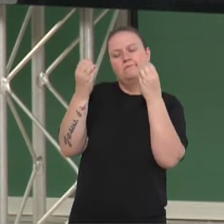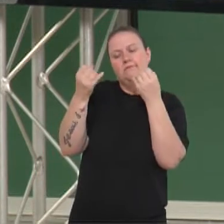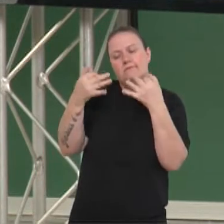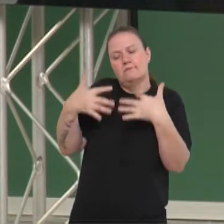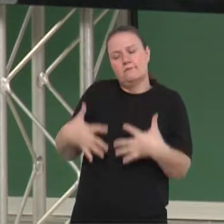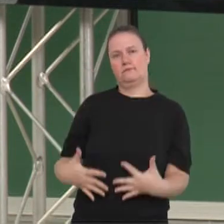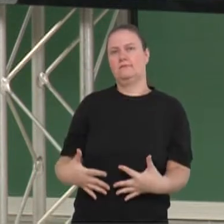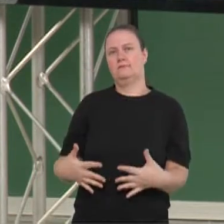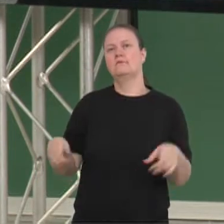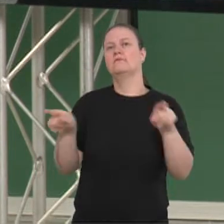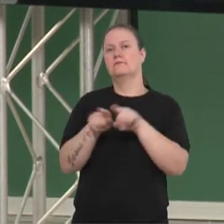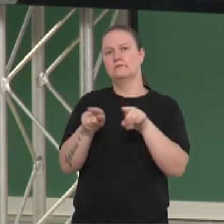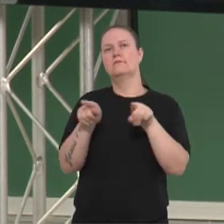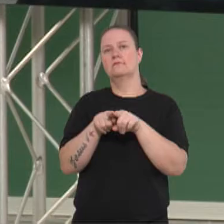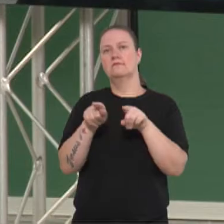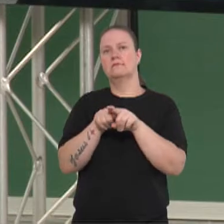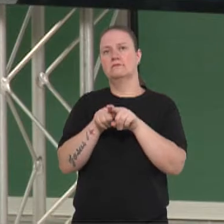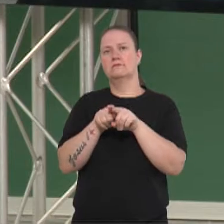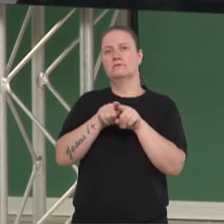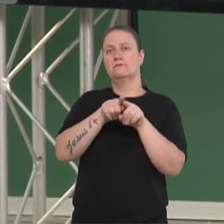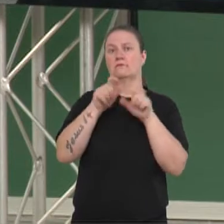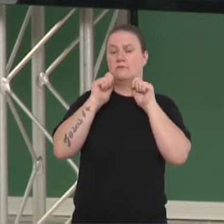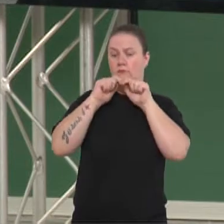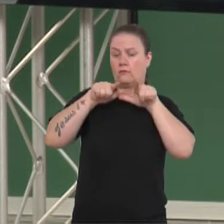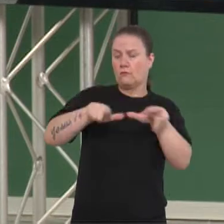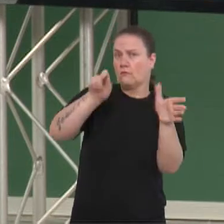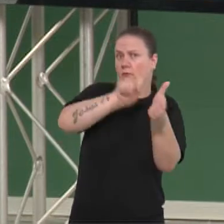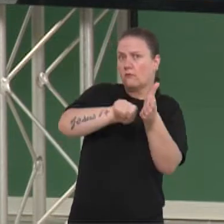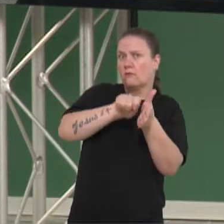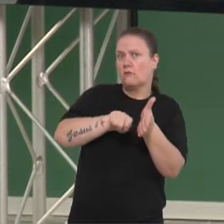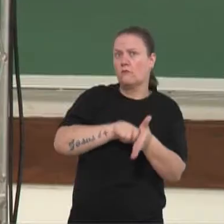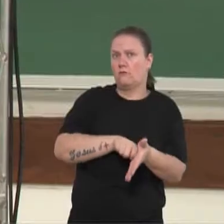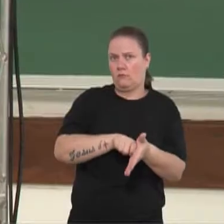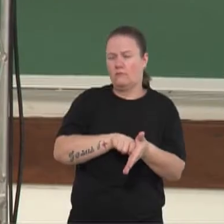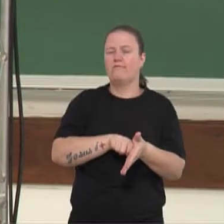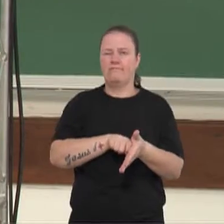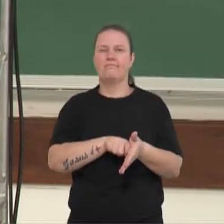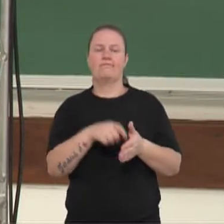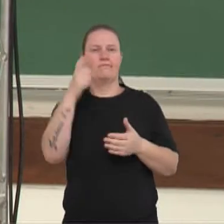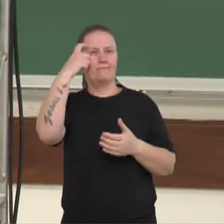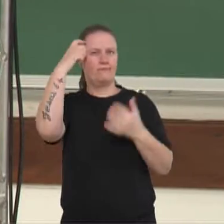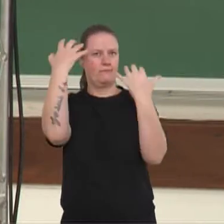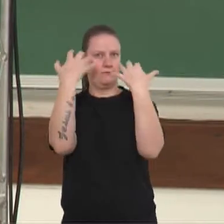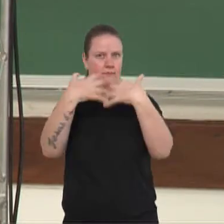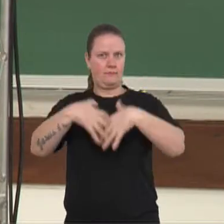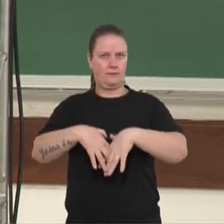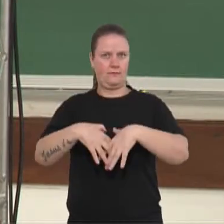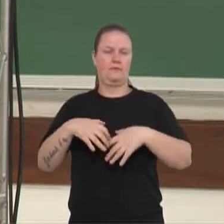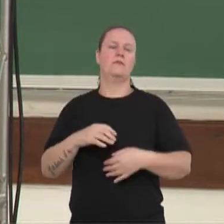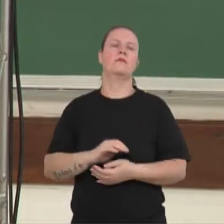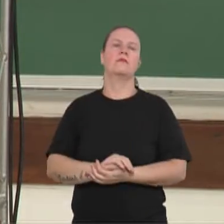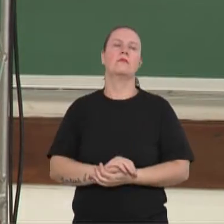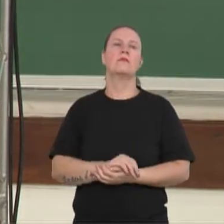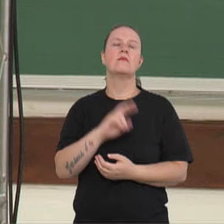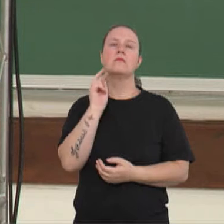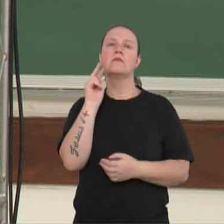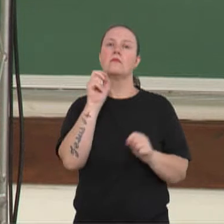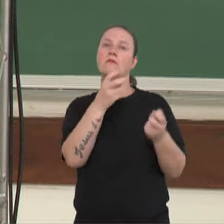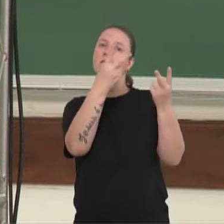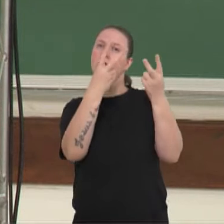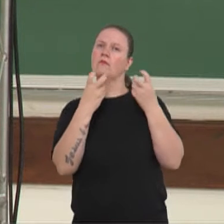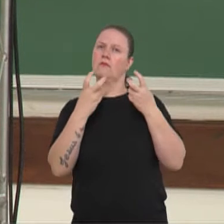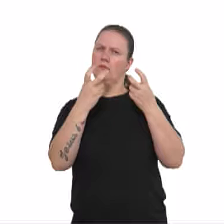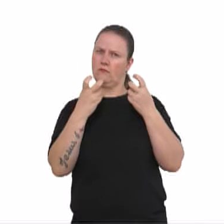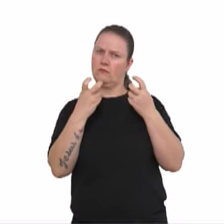uma transcrição para a língua escrita, tá? Vamos refletir juntos aqui. Me acompanhem,